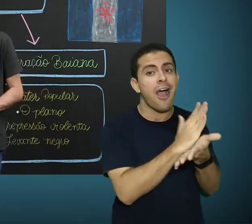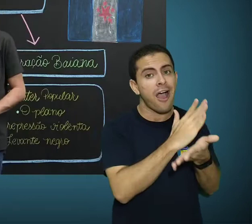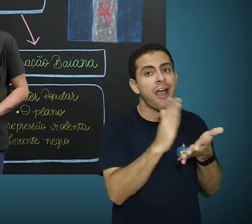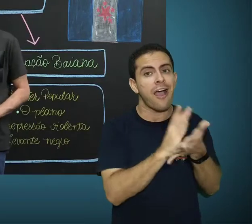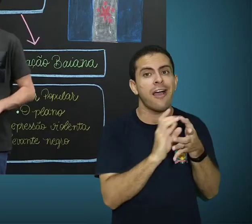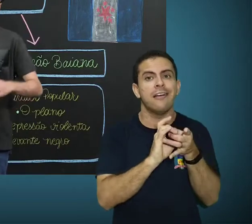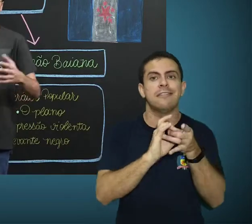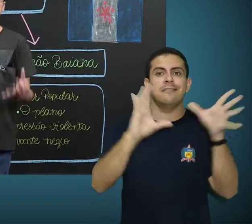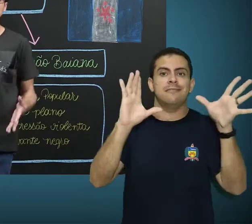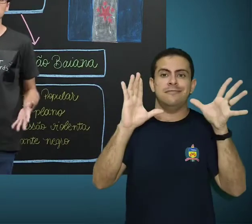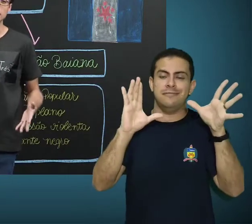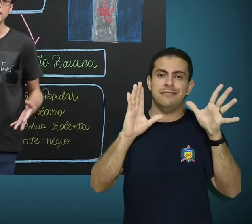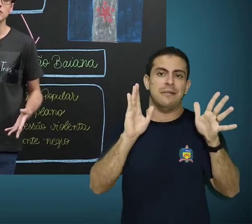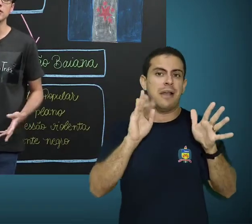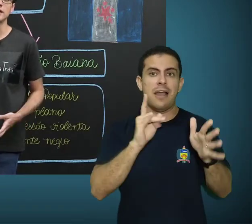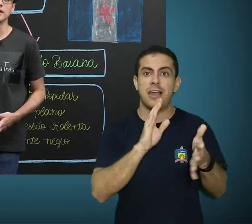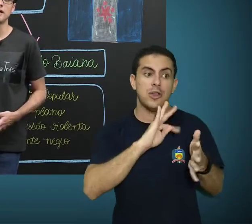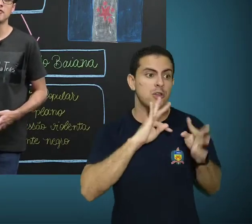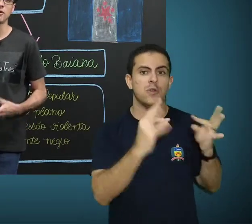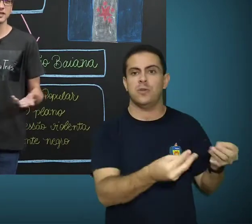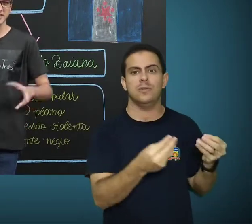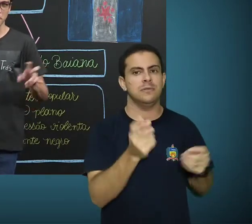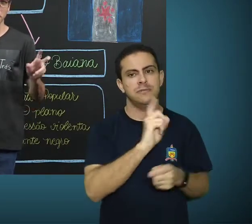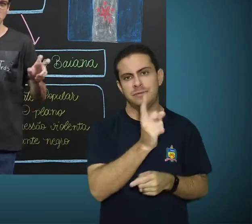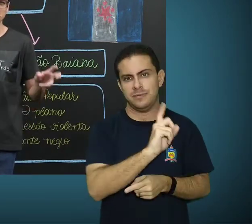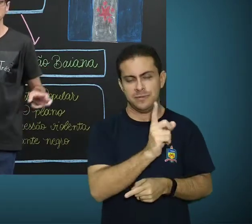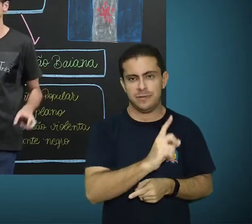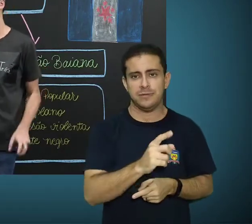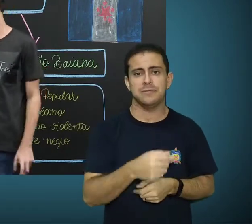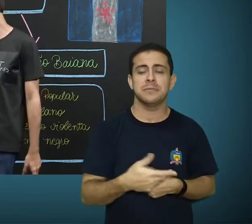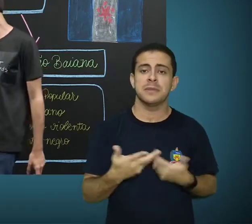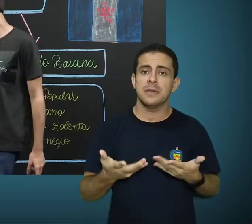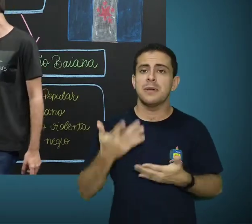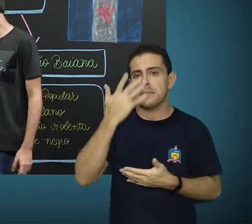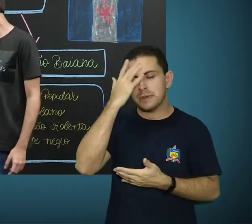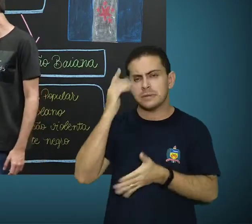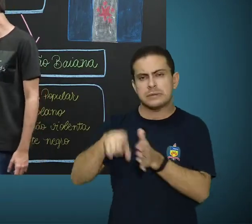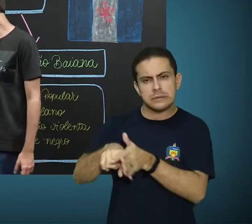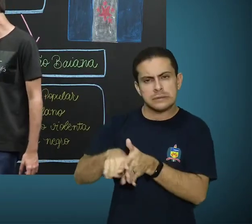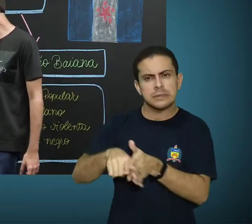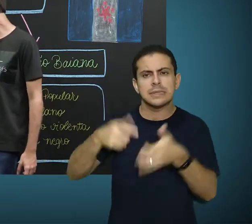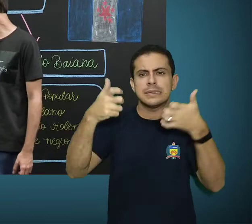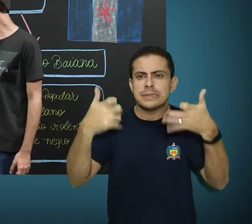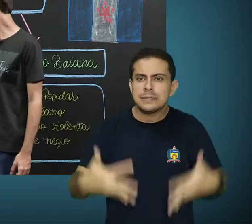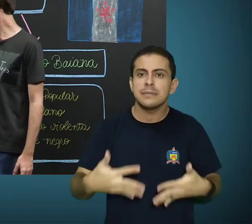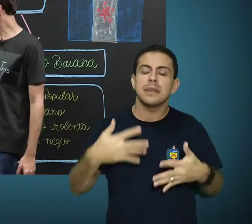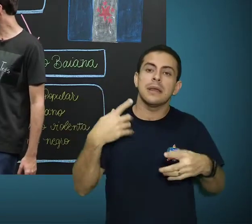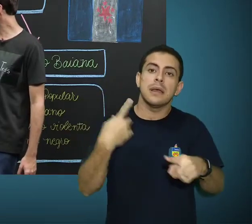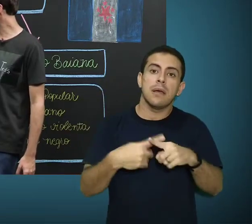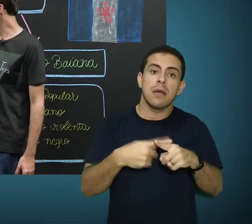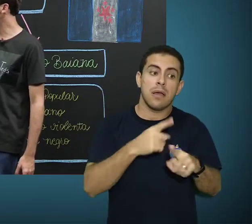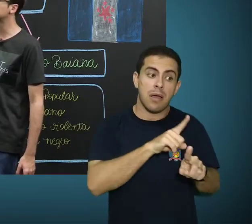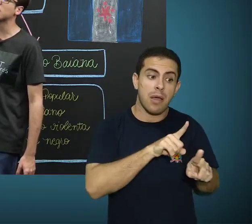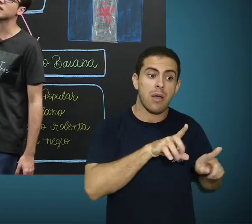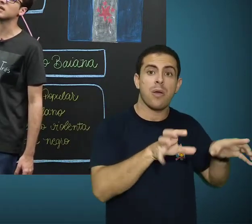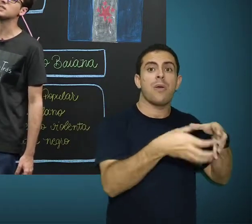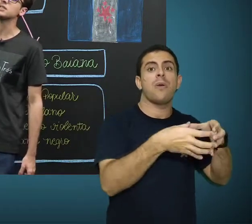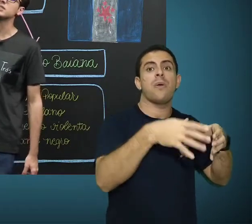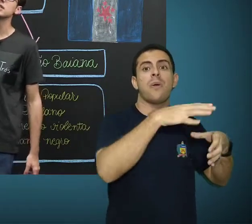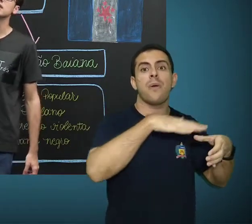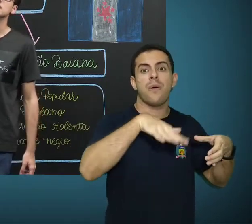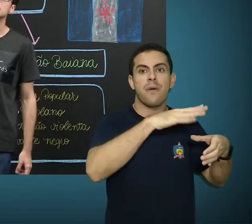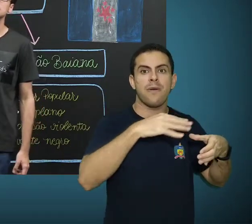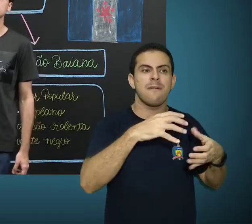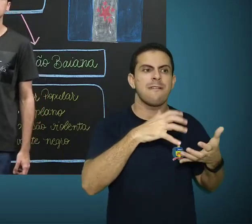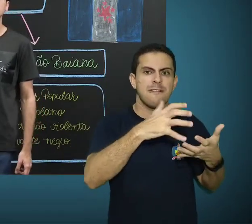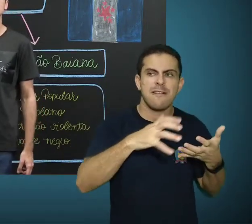alguns. Os historiadores explicam a falta dessa proposta, vamos dizer assim, porque grande parte dos